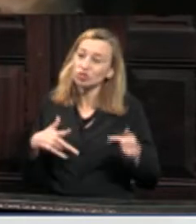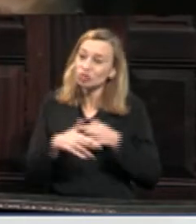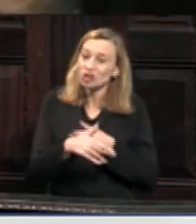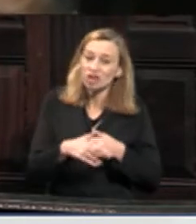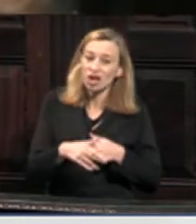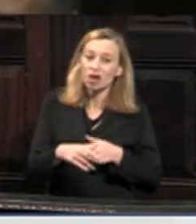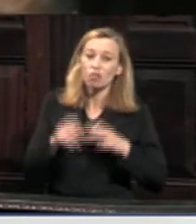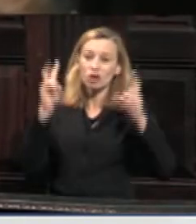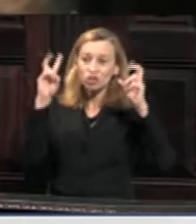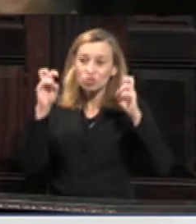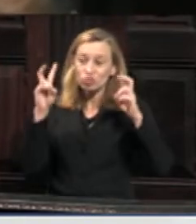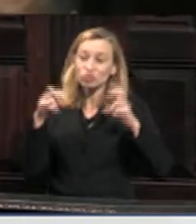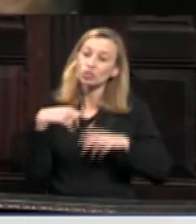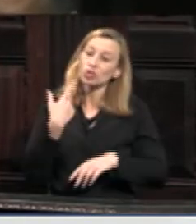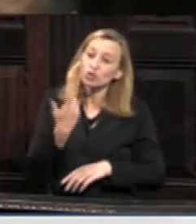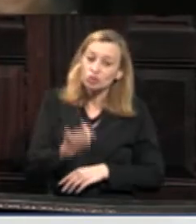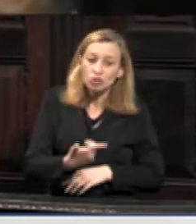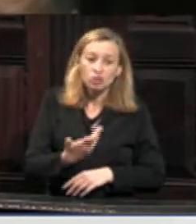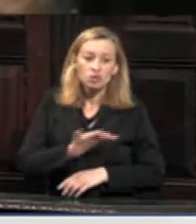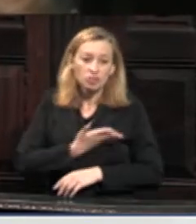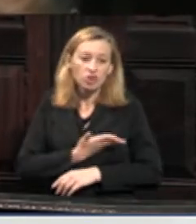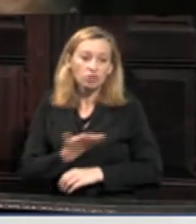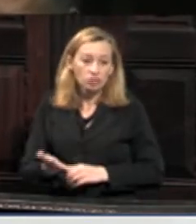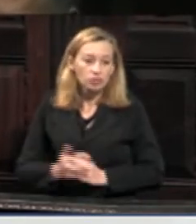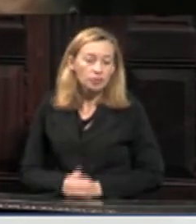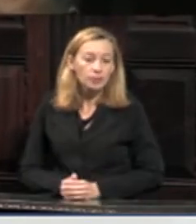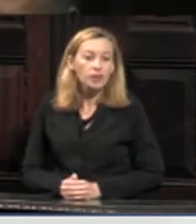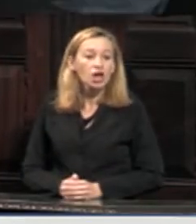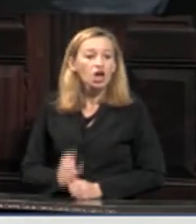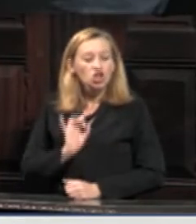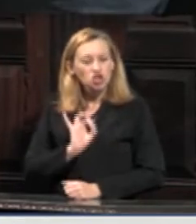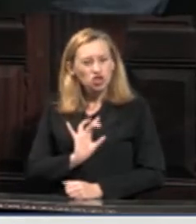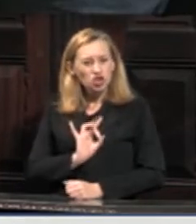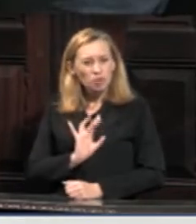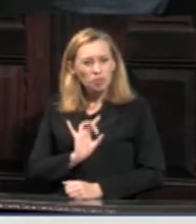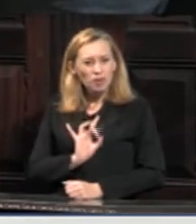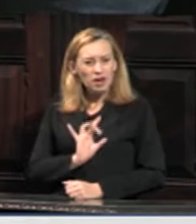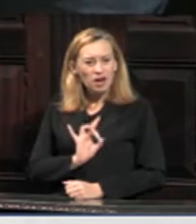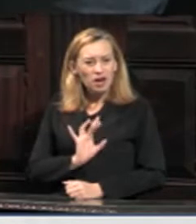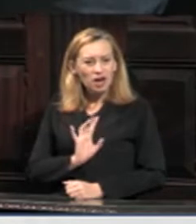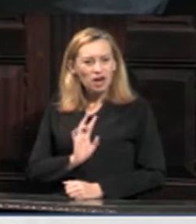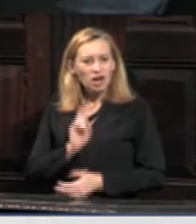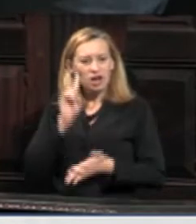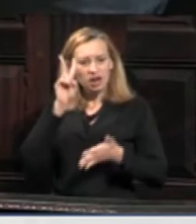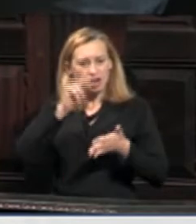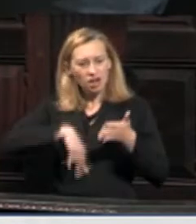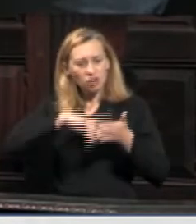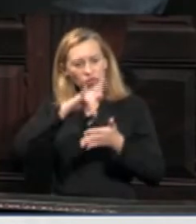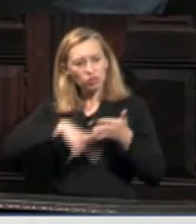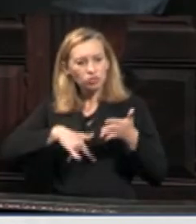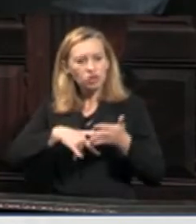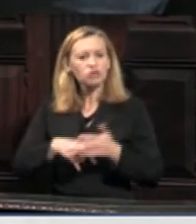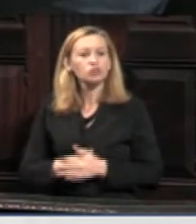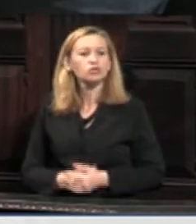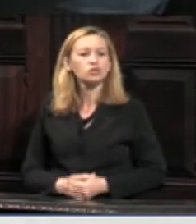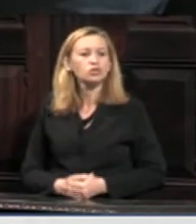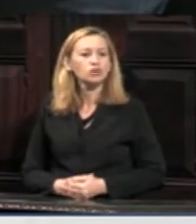colegas, um apelo que eu faria. Tempo, presidente. Só para ler aqui o documento